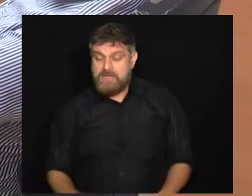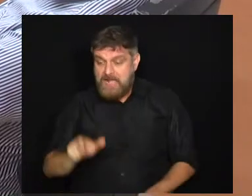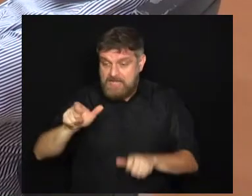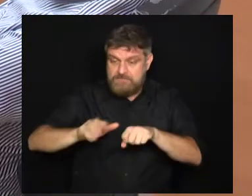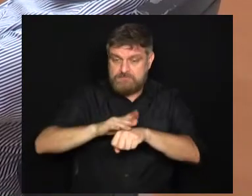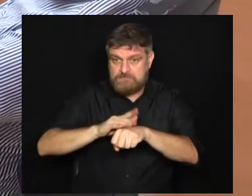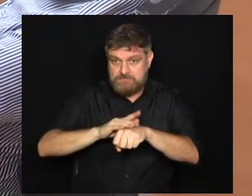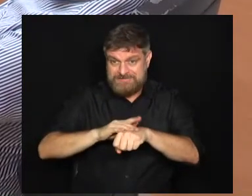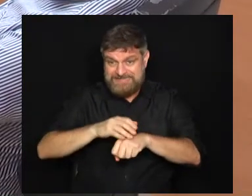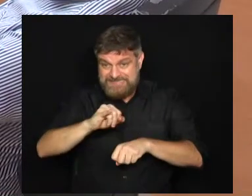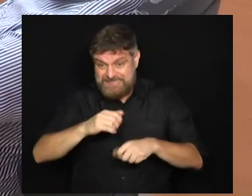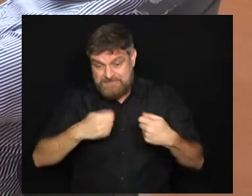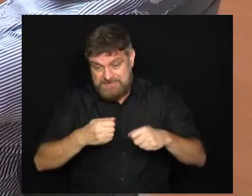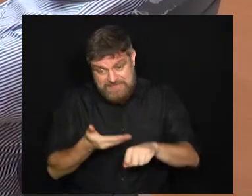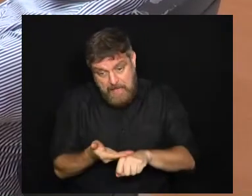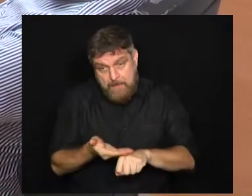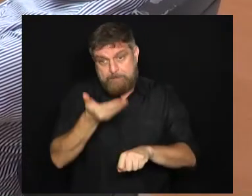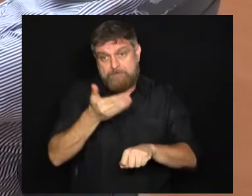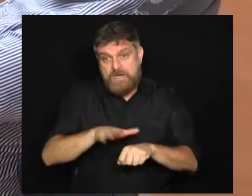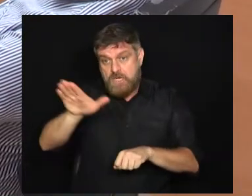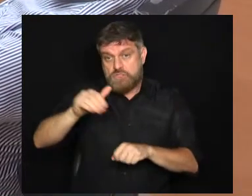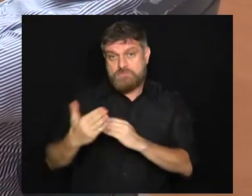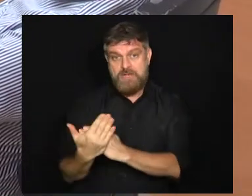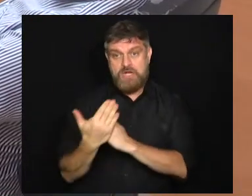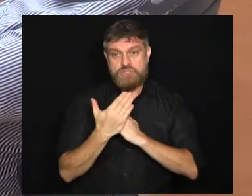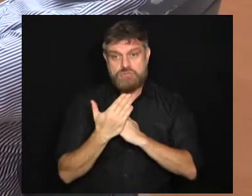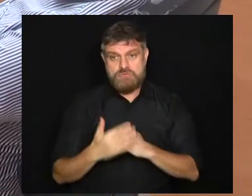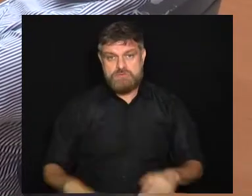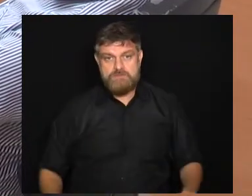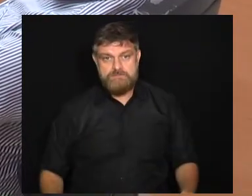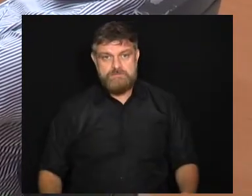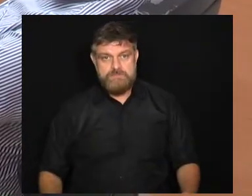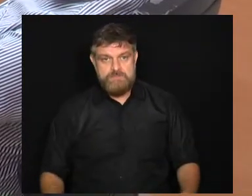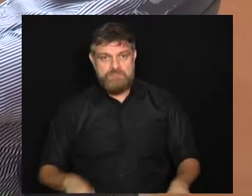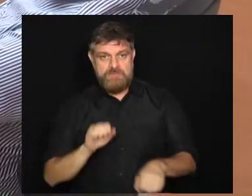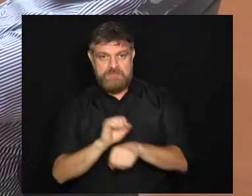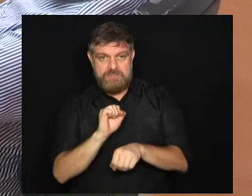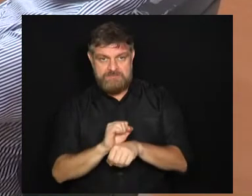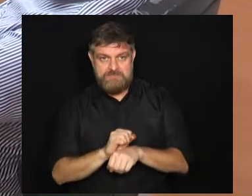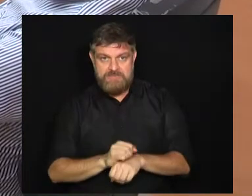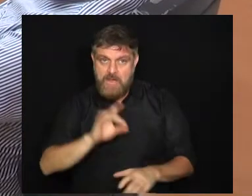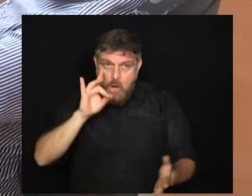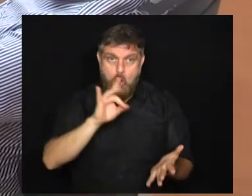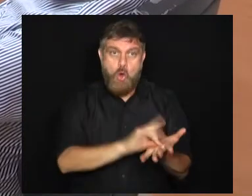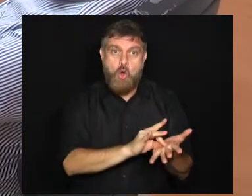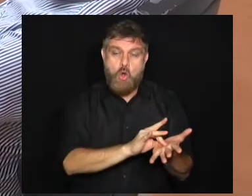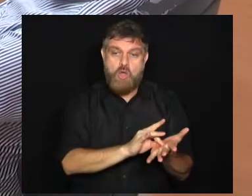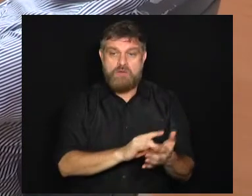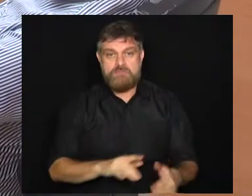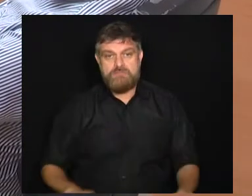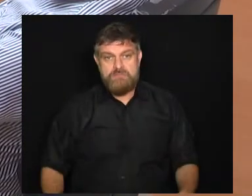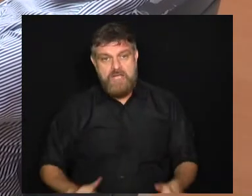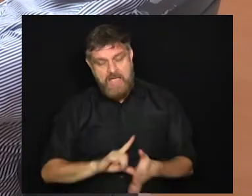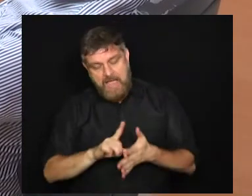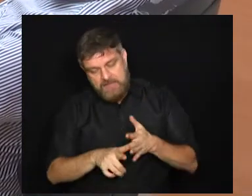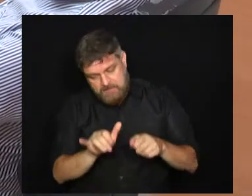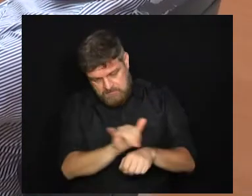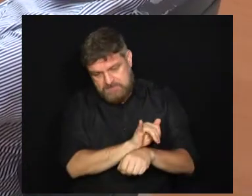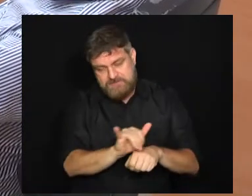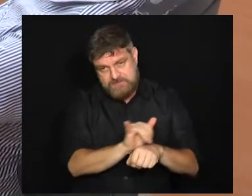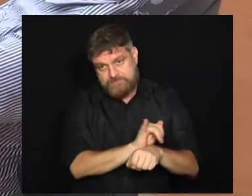acionar algo maior. Tá bom. Então, vamos esperar primeiro ver se tem caso confirmado no porque Brasil e tal, para depois planejar qualquer coisa.